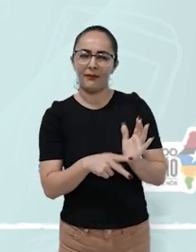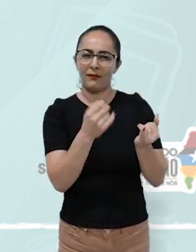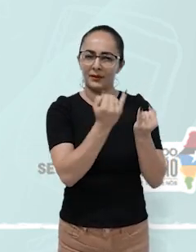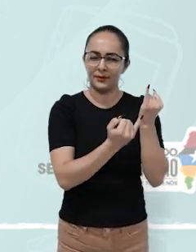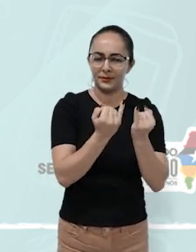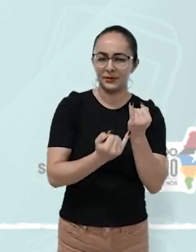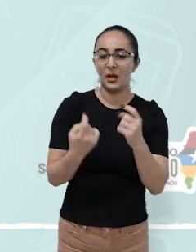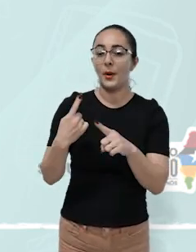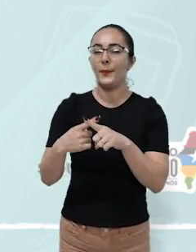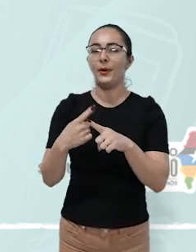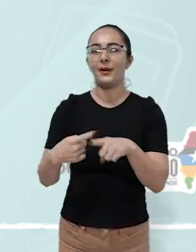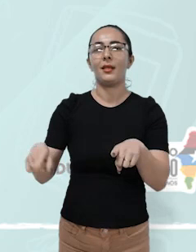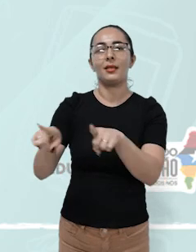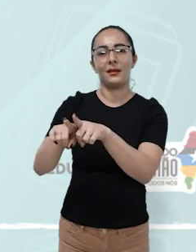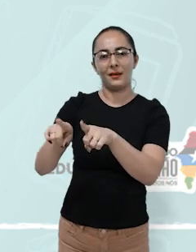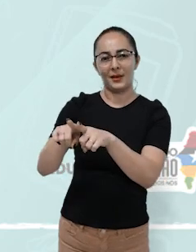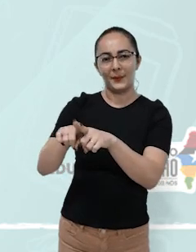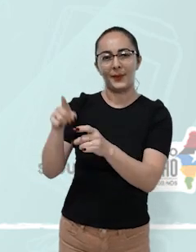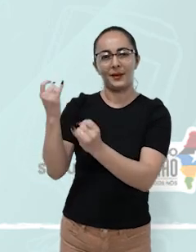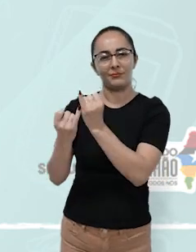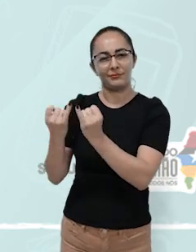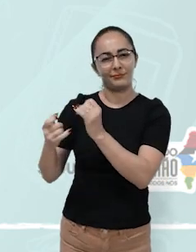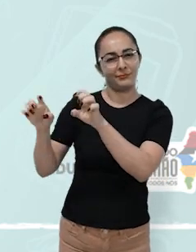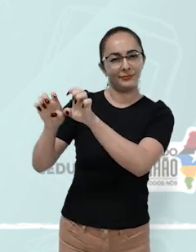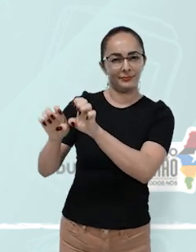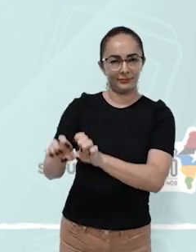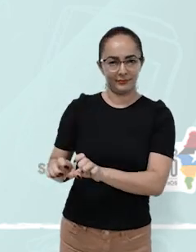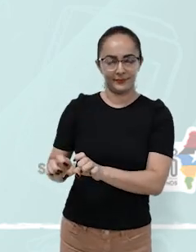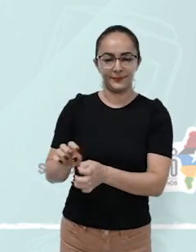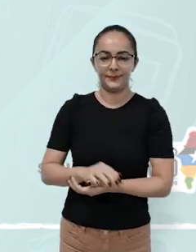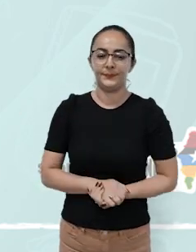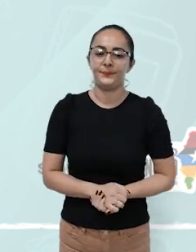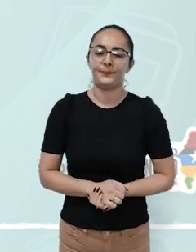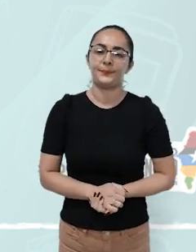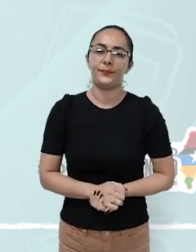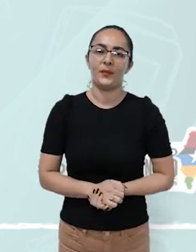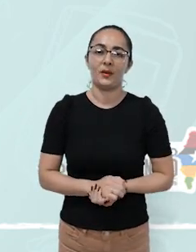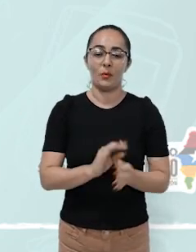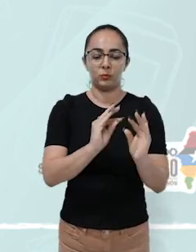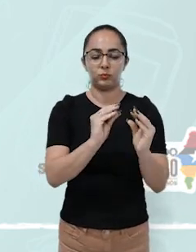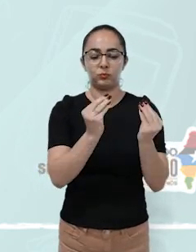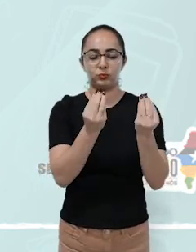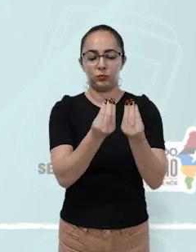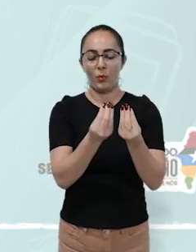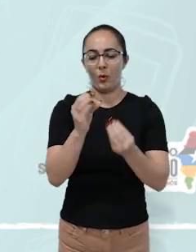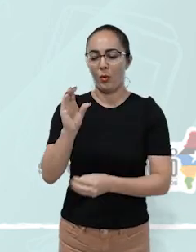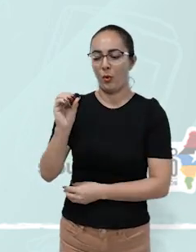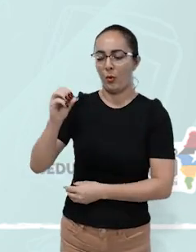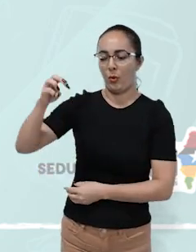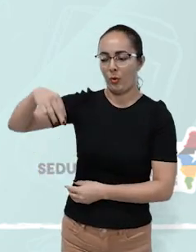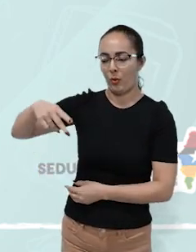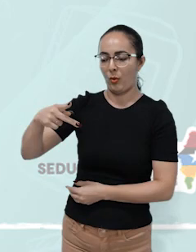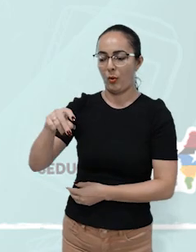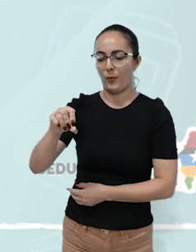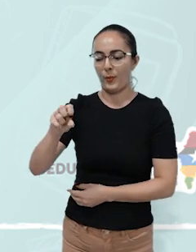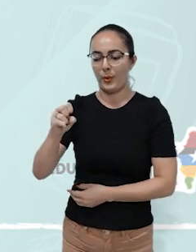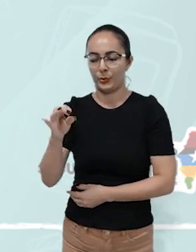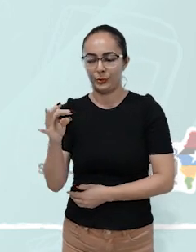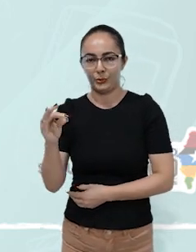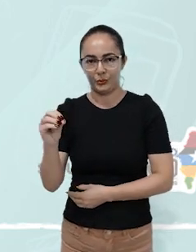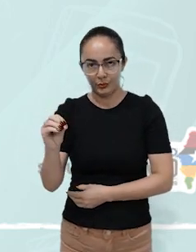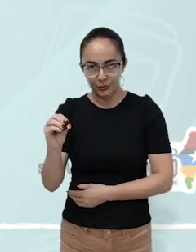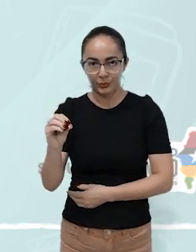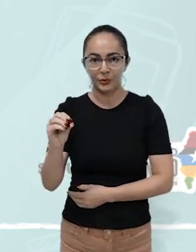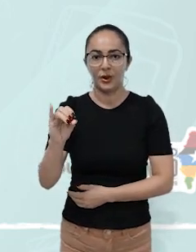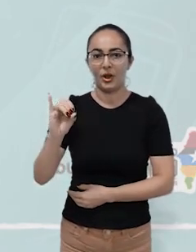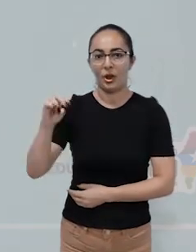possuírem semelhanças estruturais. Então, os compostos inorgânicos, a